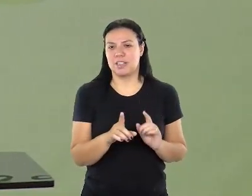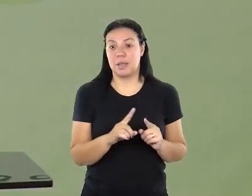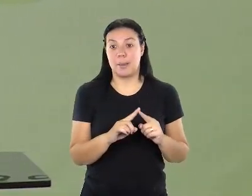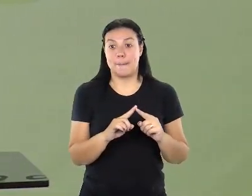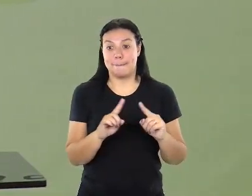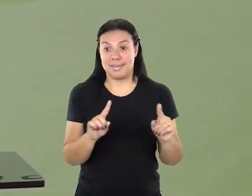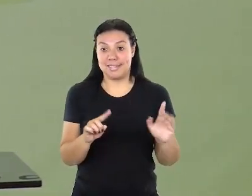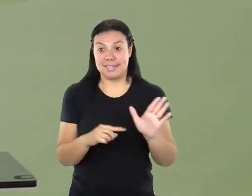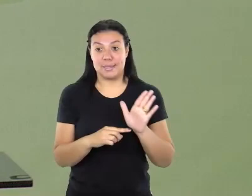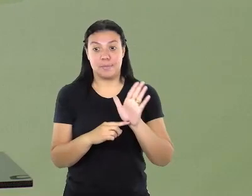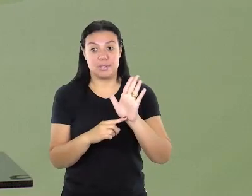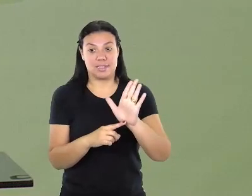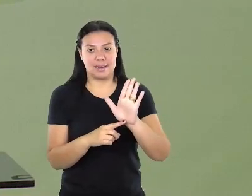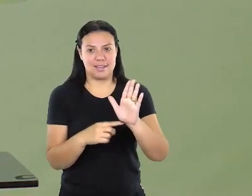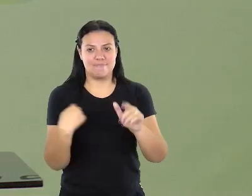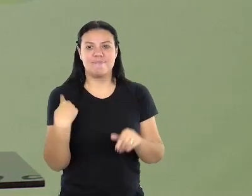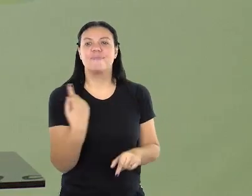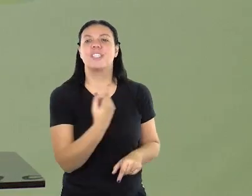a Jonas.